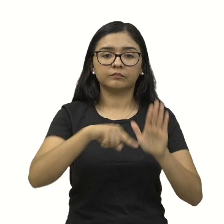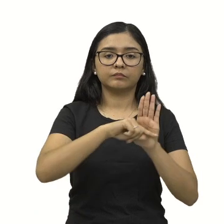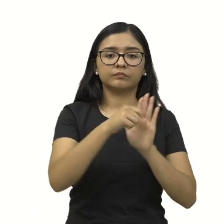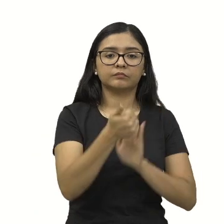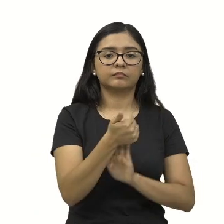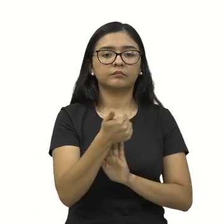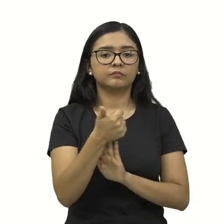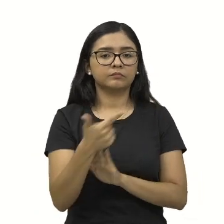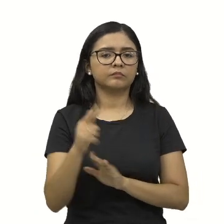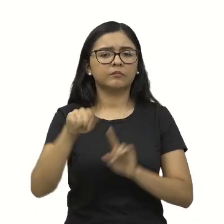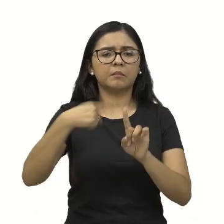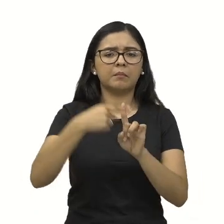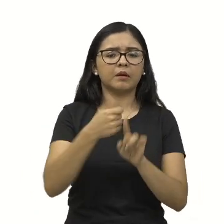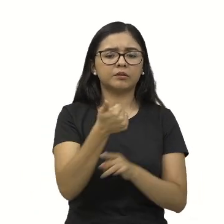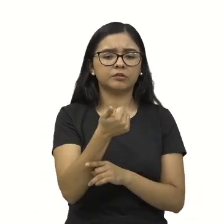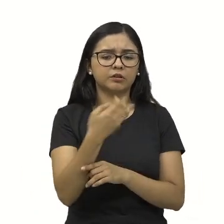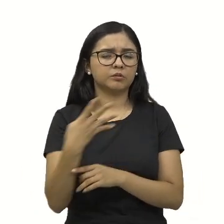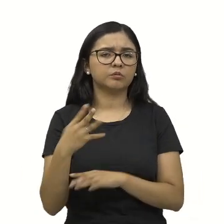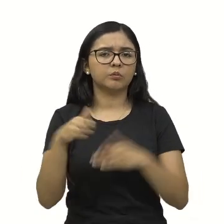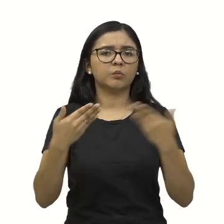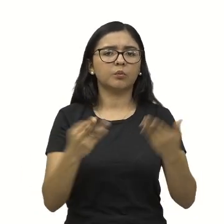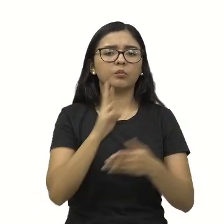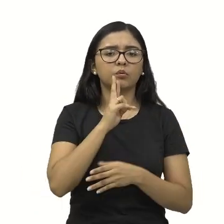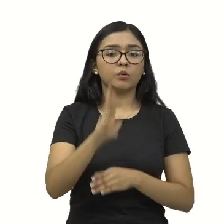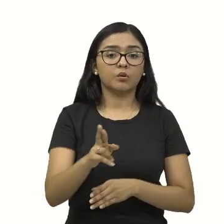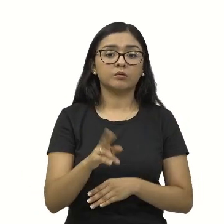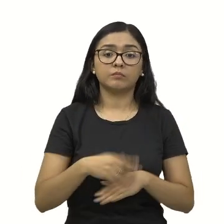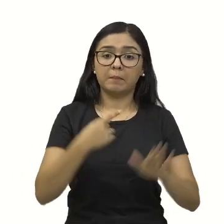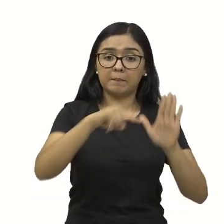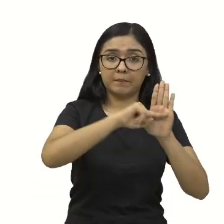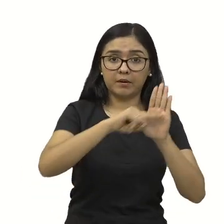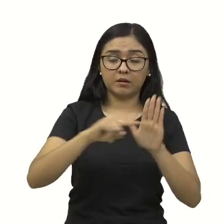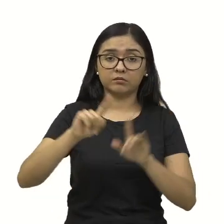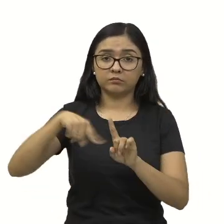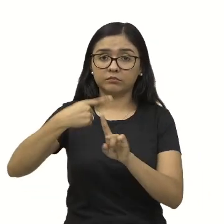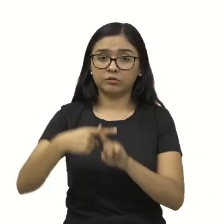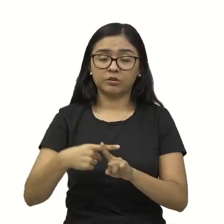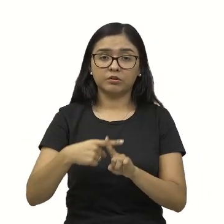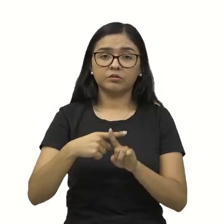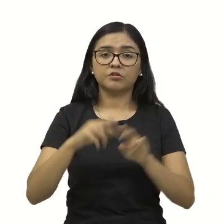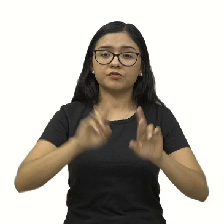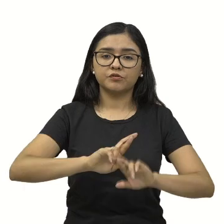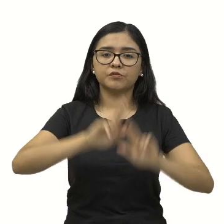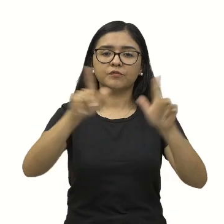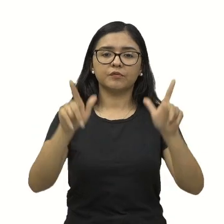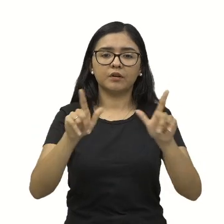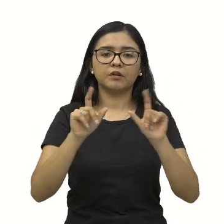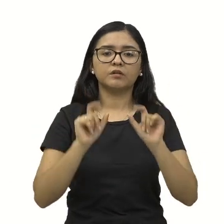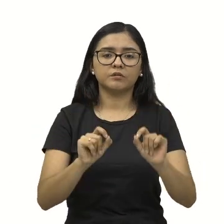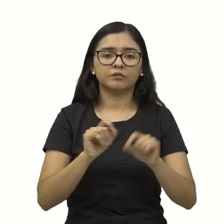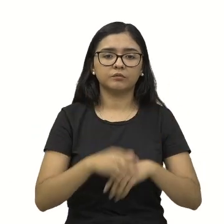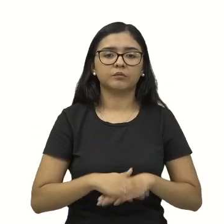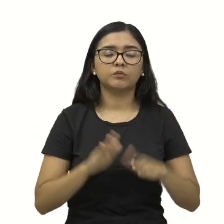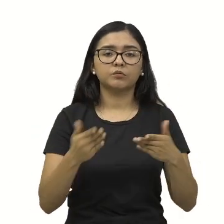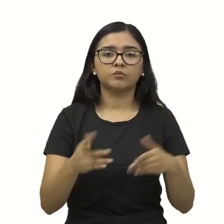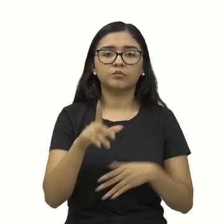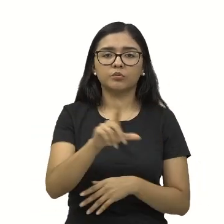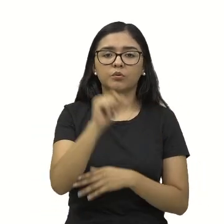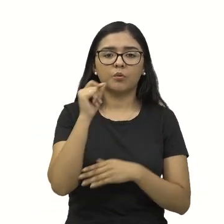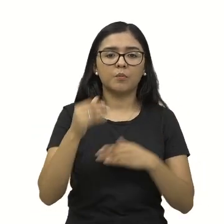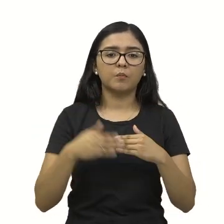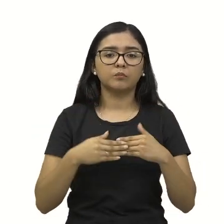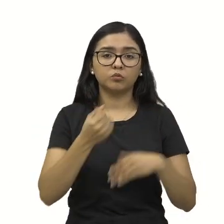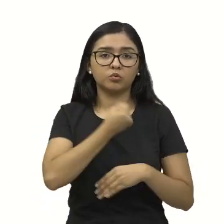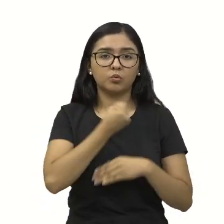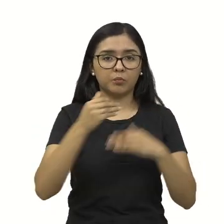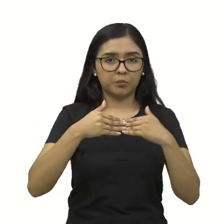14. Quanto é que dá isso aí, hein, pessoal? Sinais diferentes, eu subtraio e repito o sinal do maior módulo, maior número.